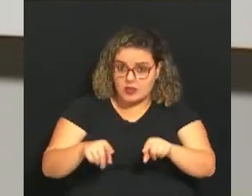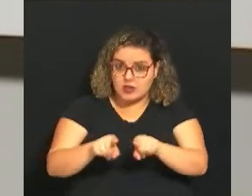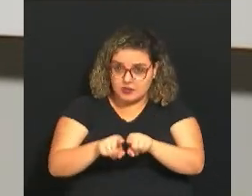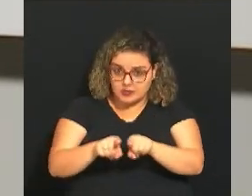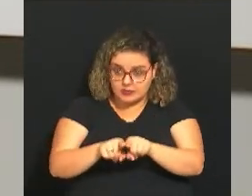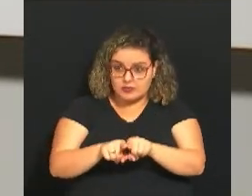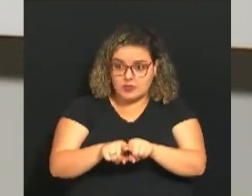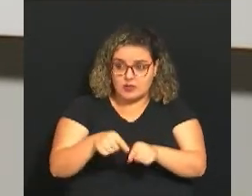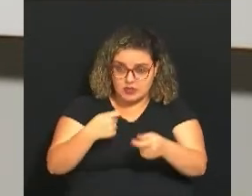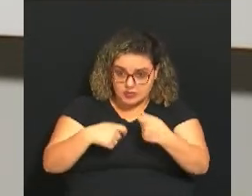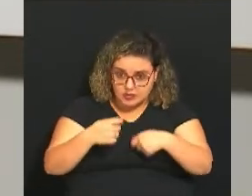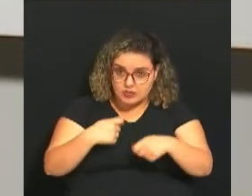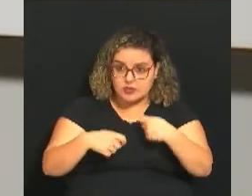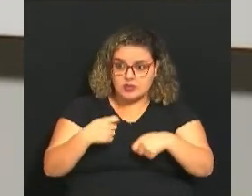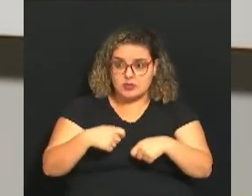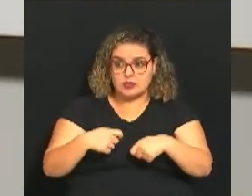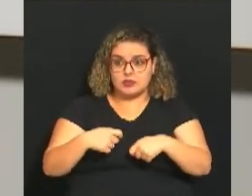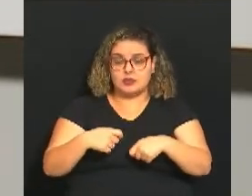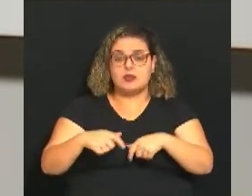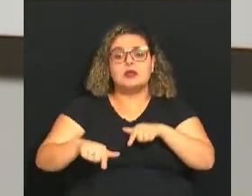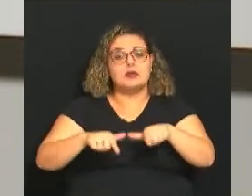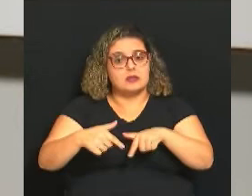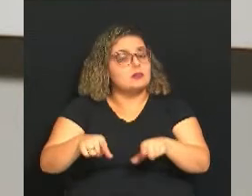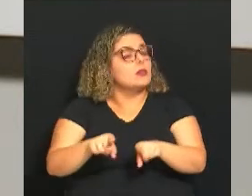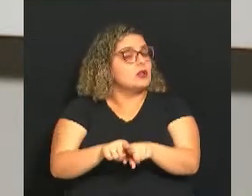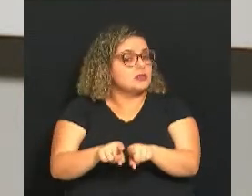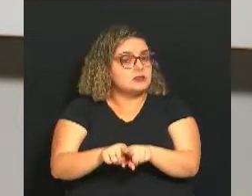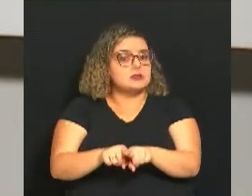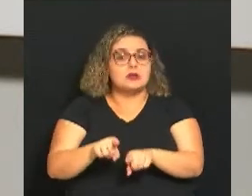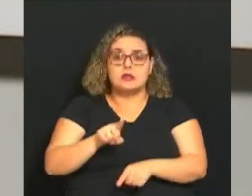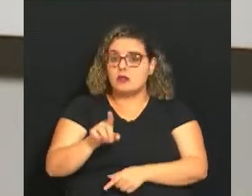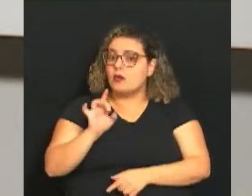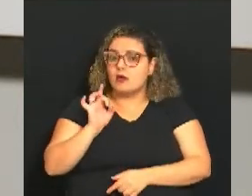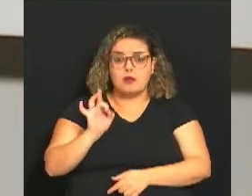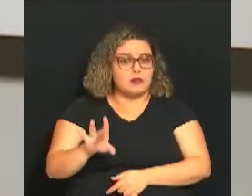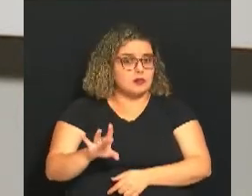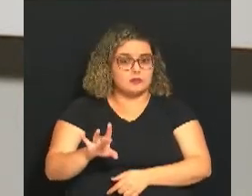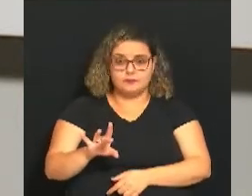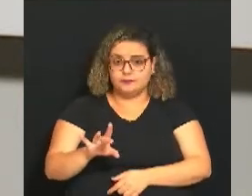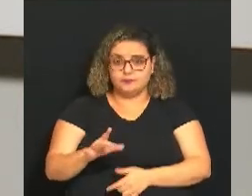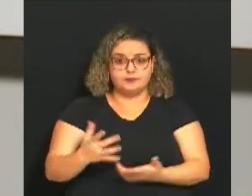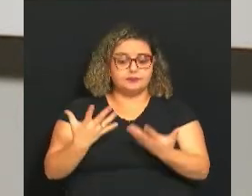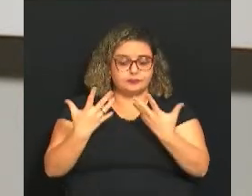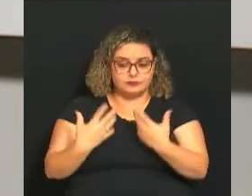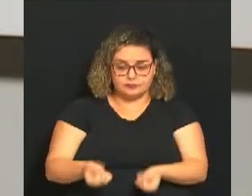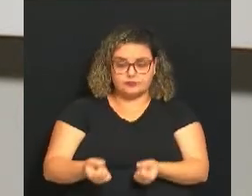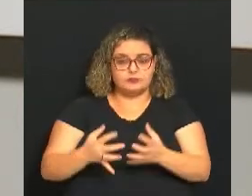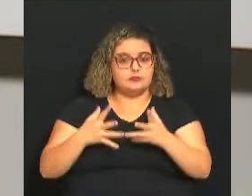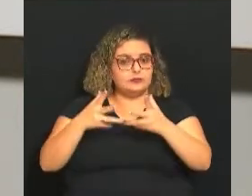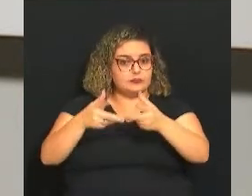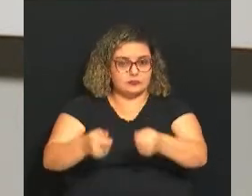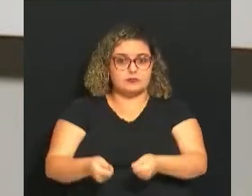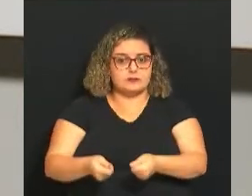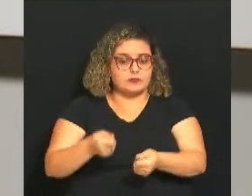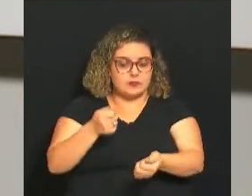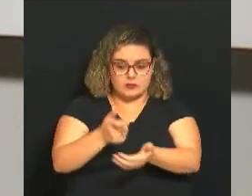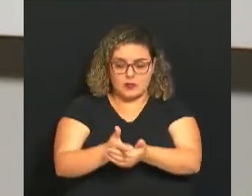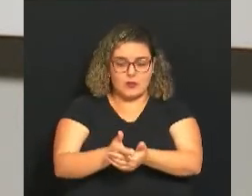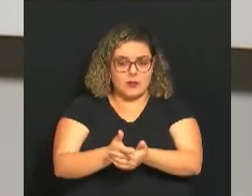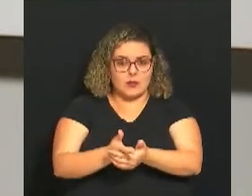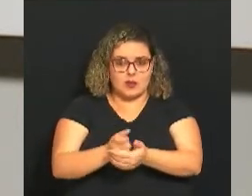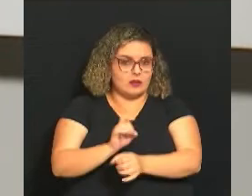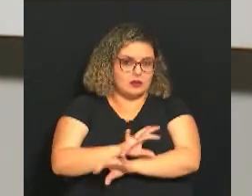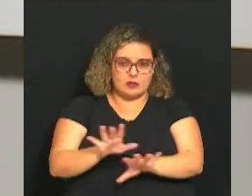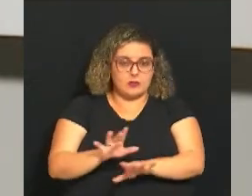obrigações administrativas e trabalhistas. Então não é somente receber as cotas do condomínio, pagar as contas e